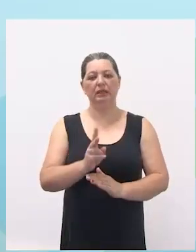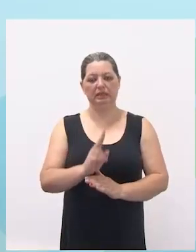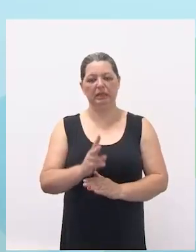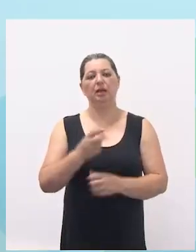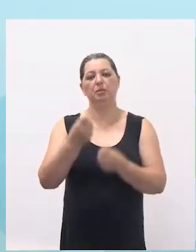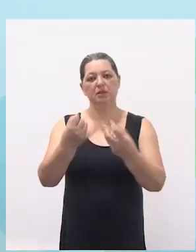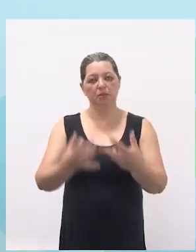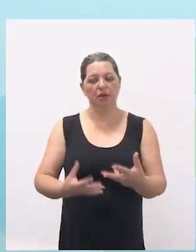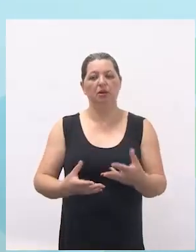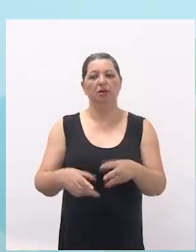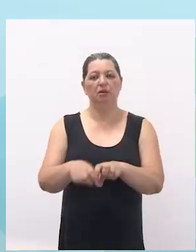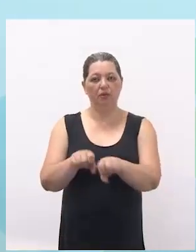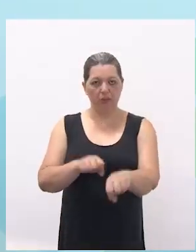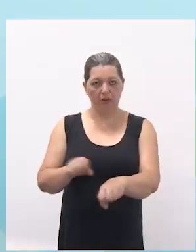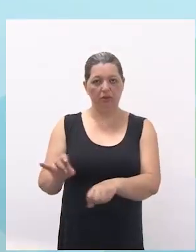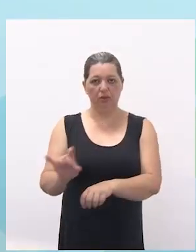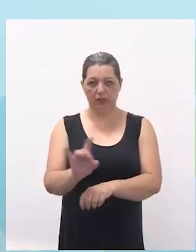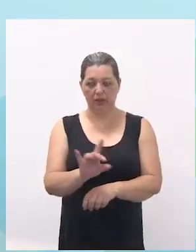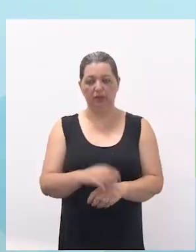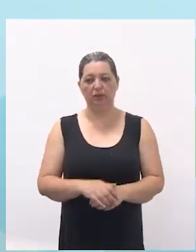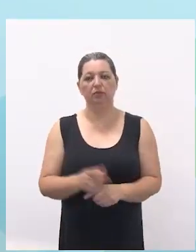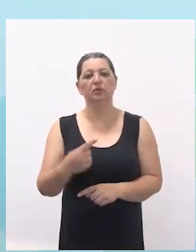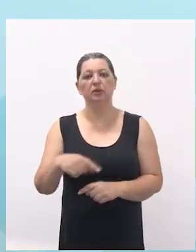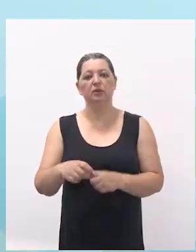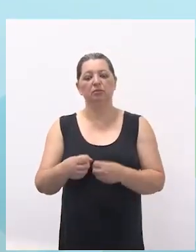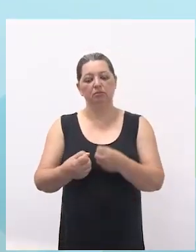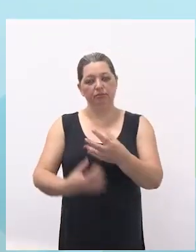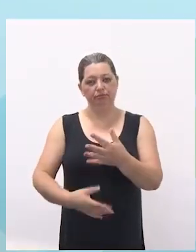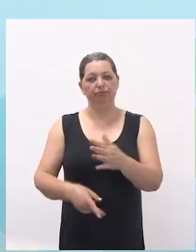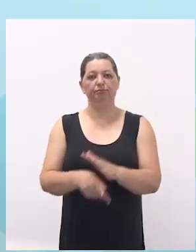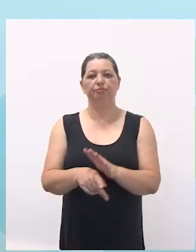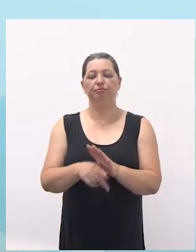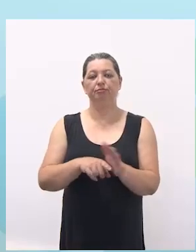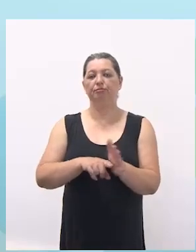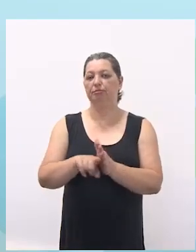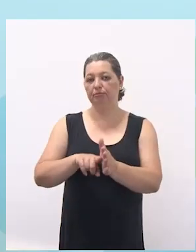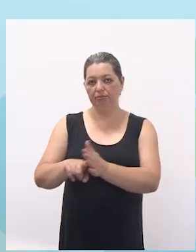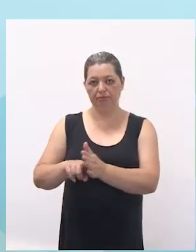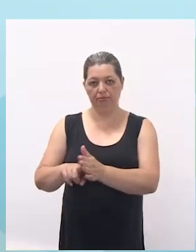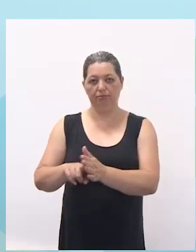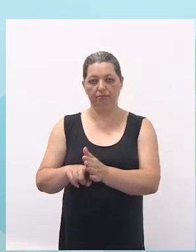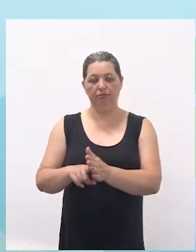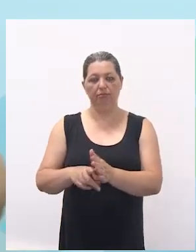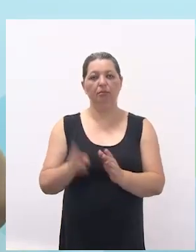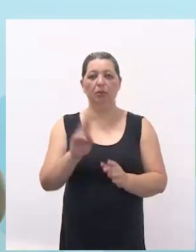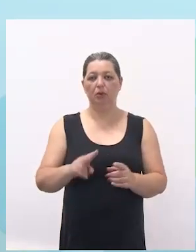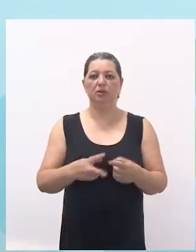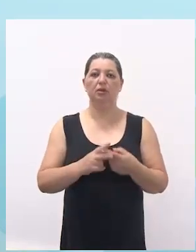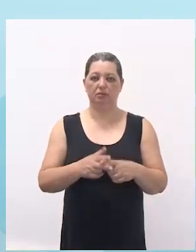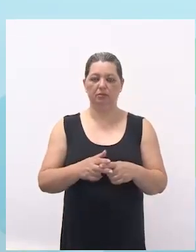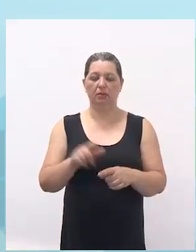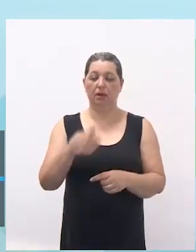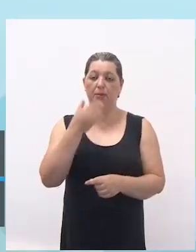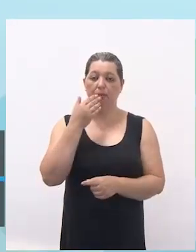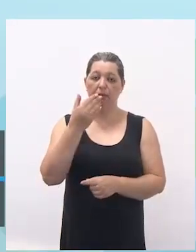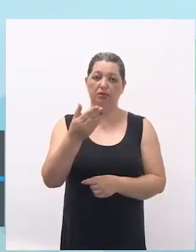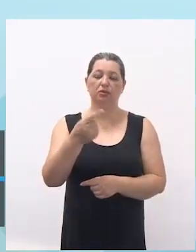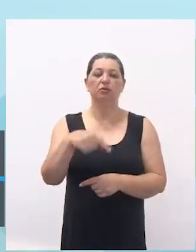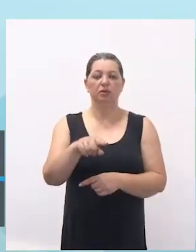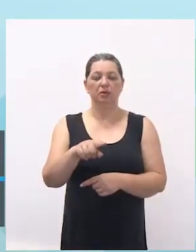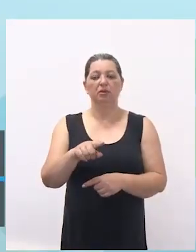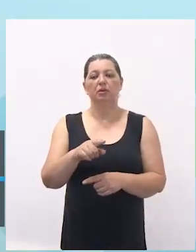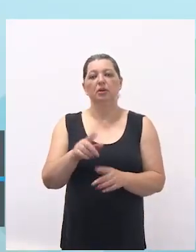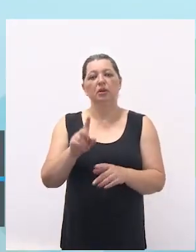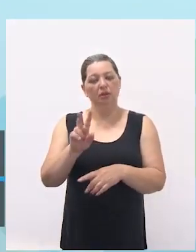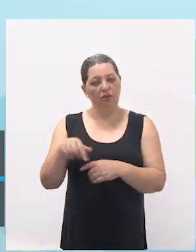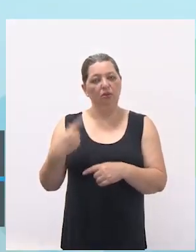formações, vocês colocam sempre na nossa pesquisa e solicitam sempre as ferramentas. Essa é um pedido de vocês que a gente está